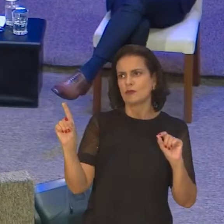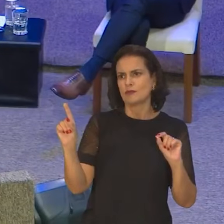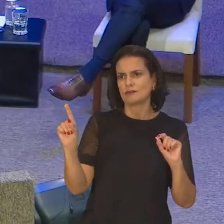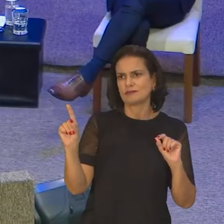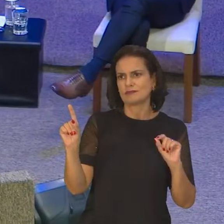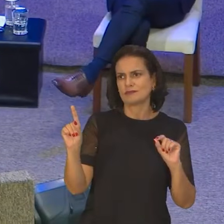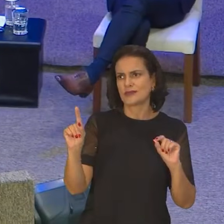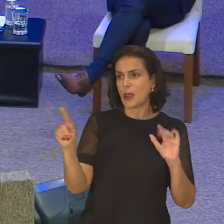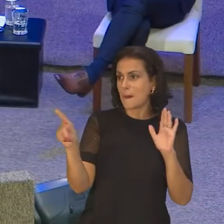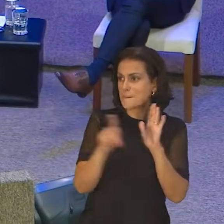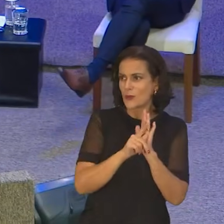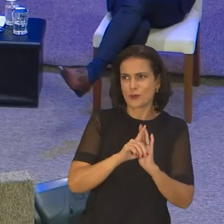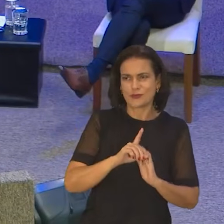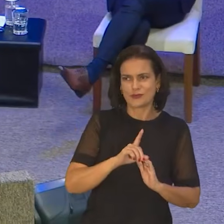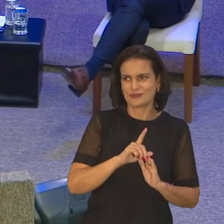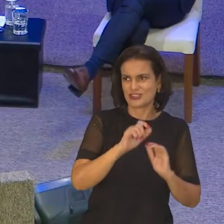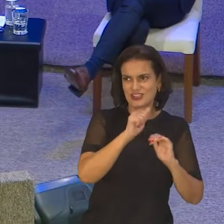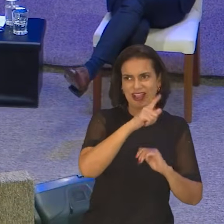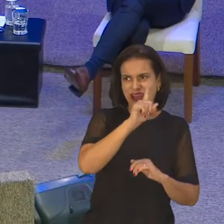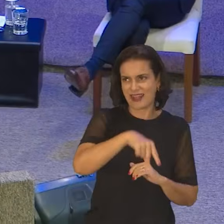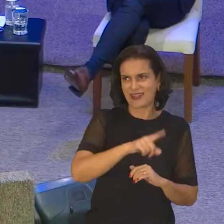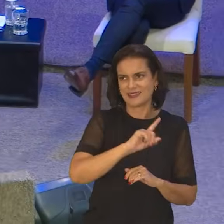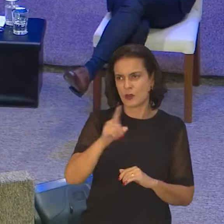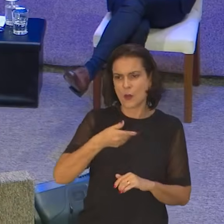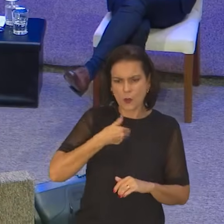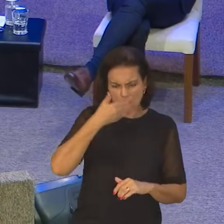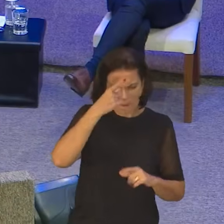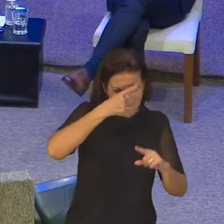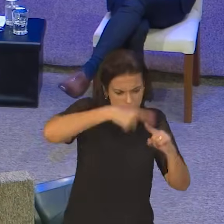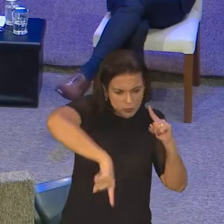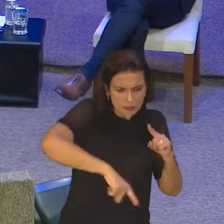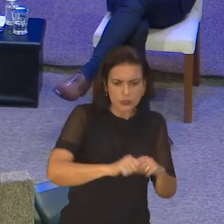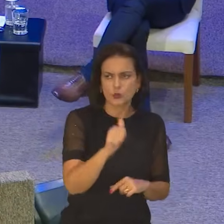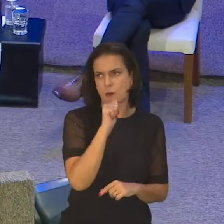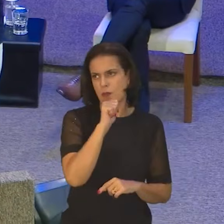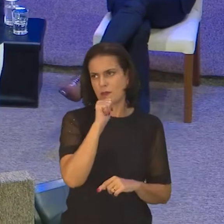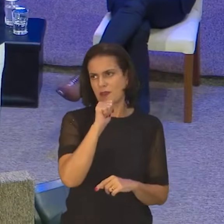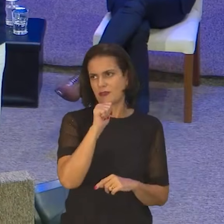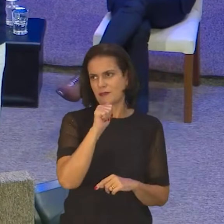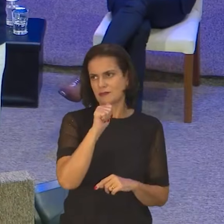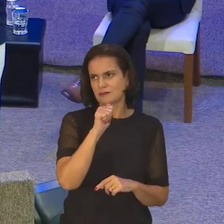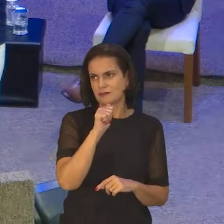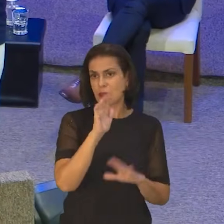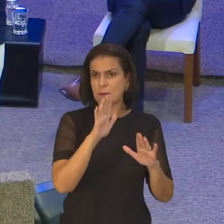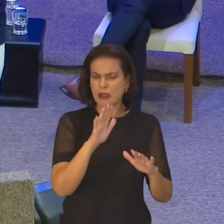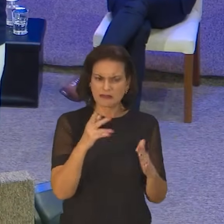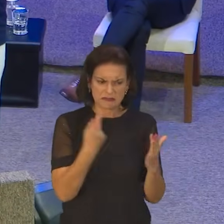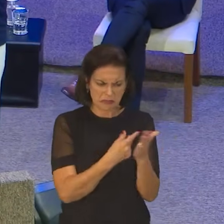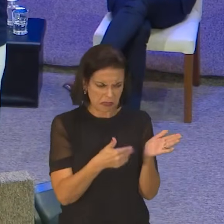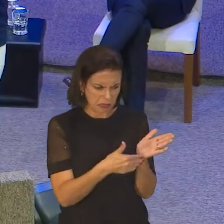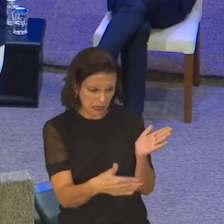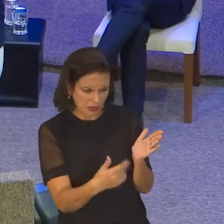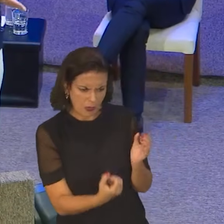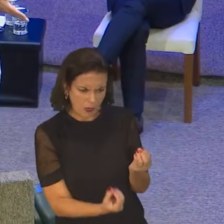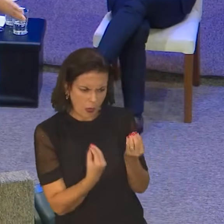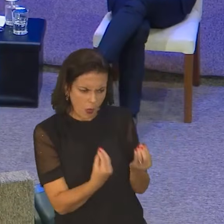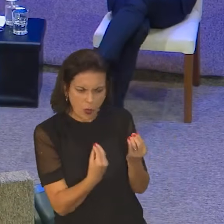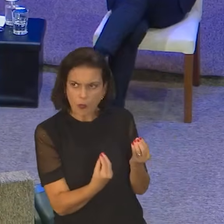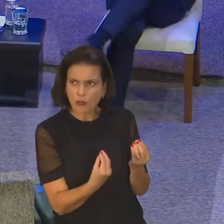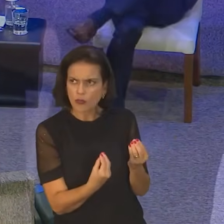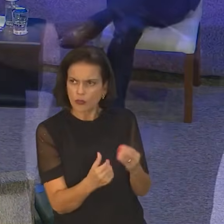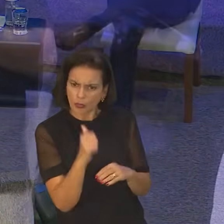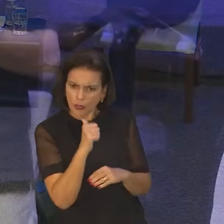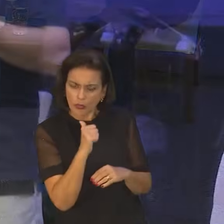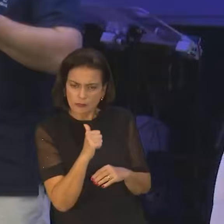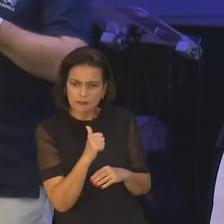César, dá-lhe a Deus o que é de Deus. Então, o muçulmano proibido beber? Sim, mas ele bebe. Mas, como você está bebendo?